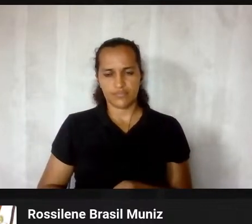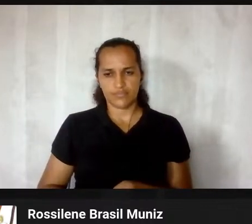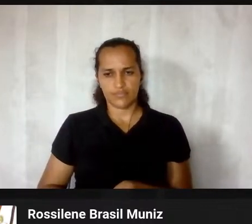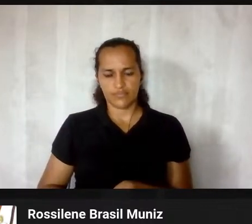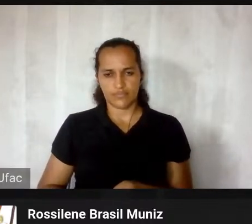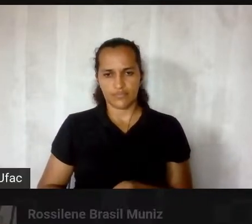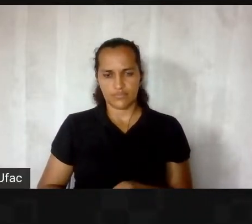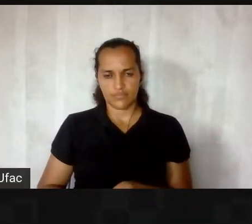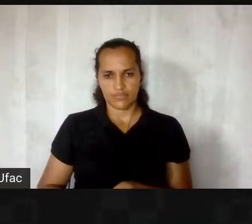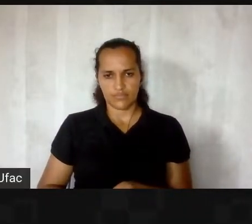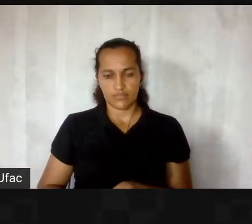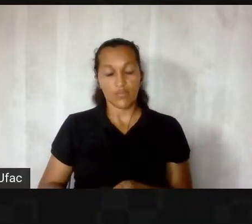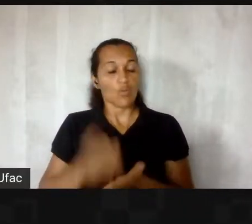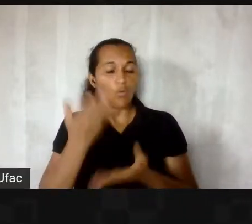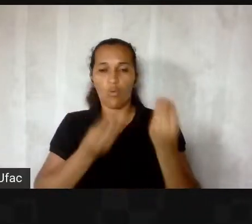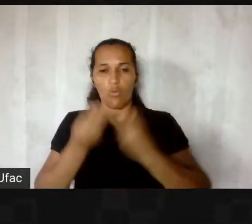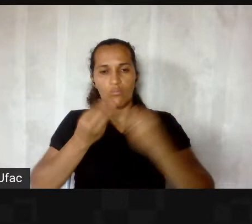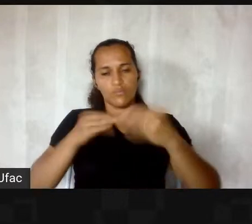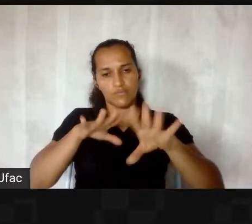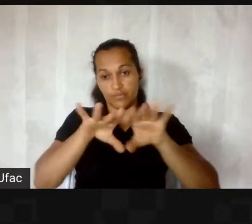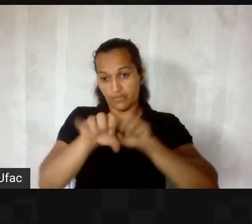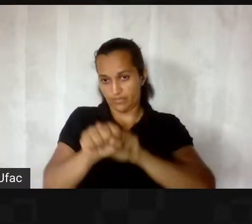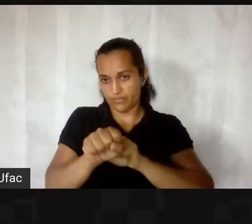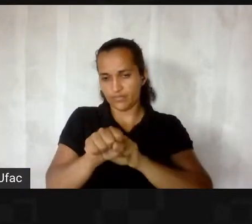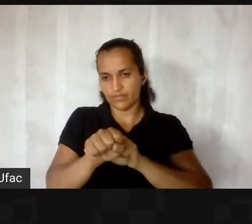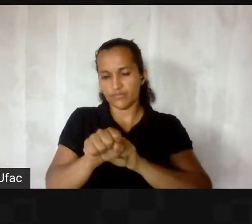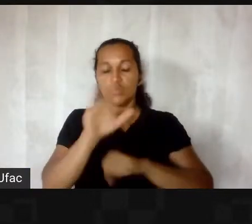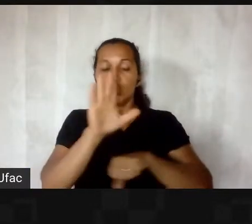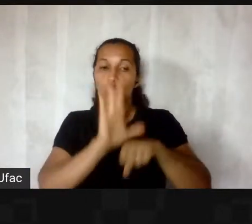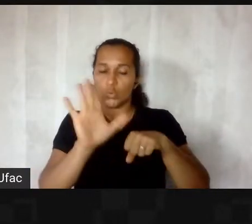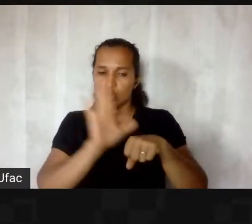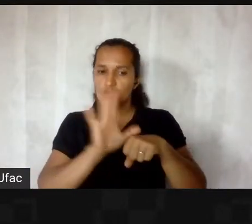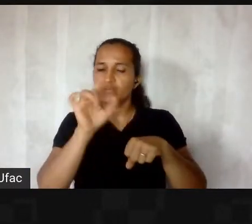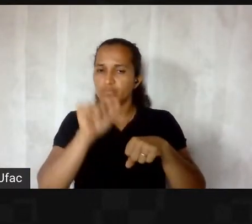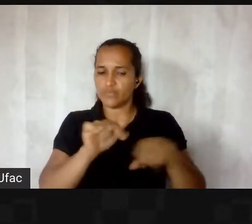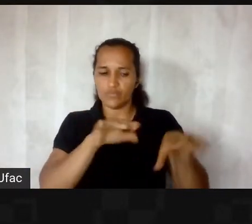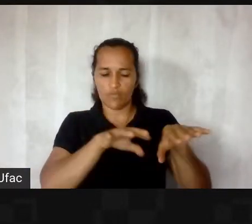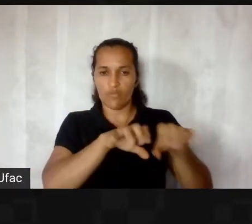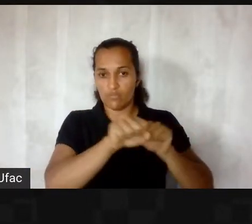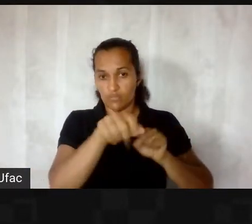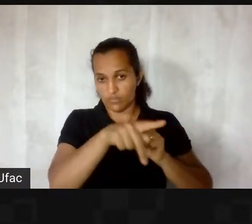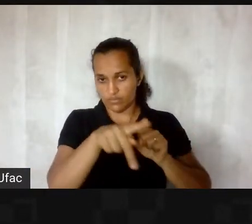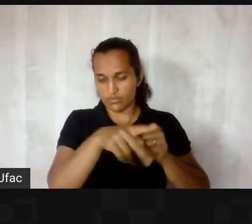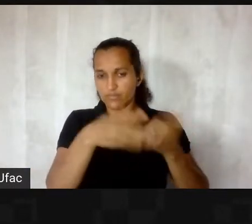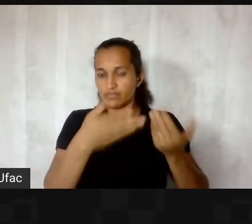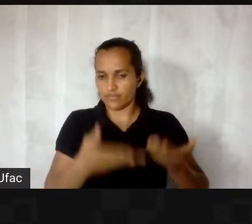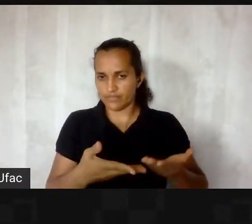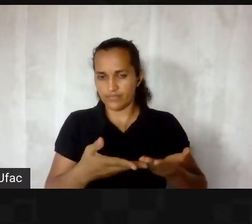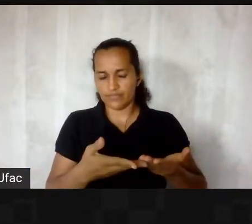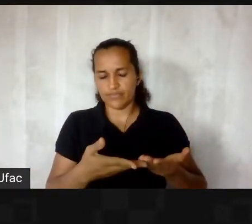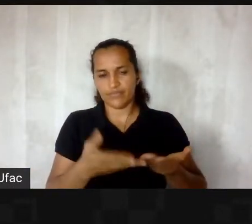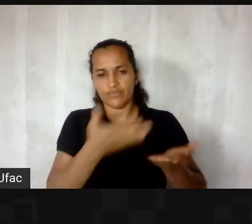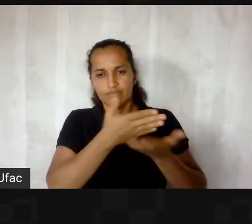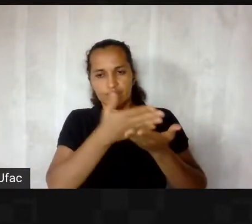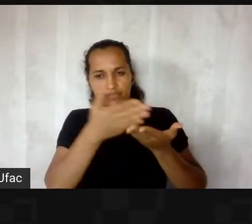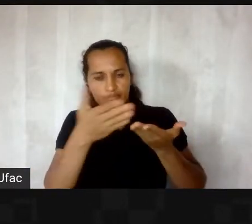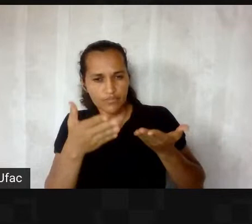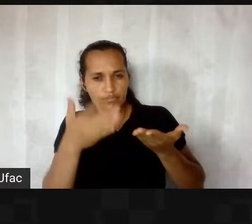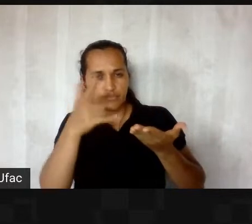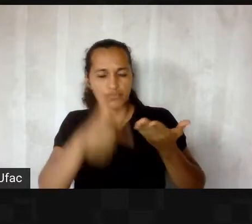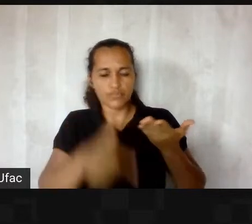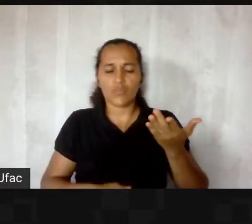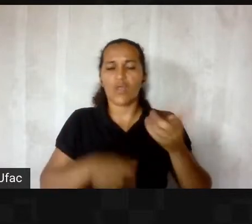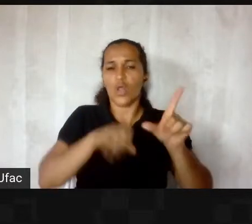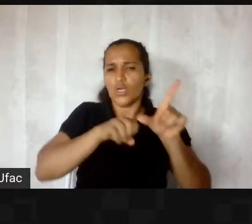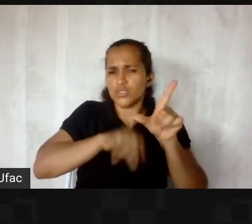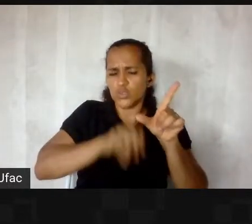Da formação, quer dizer, o curso formou professores, inicialmente com licenciatura dupla,